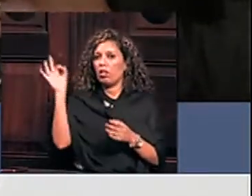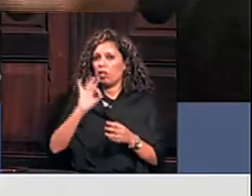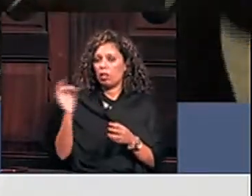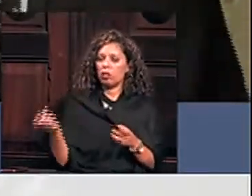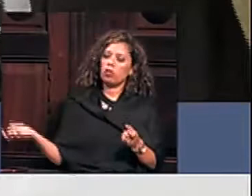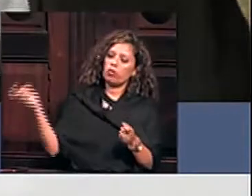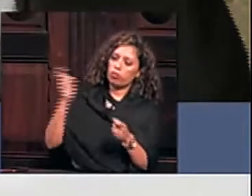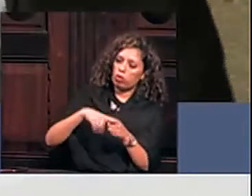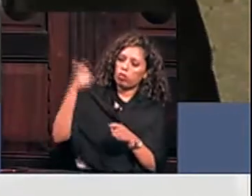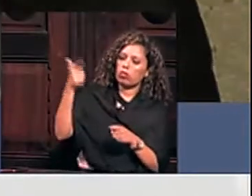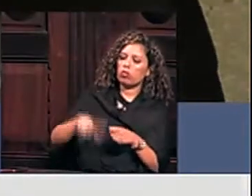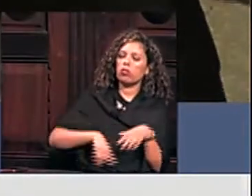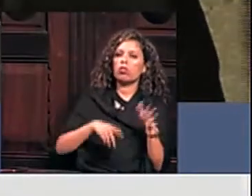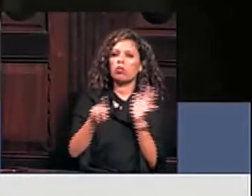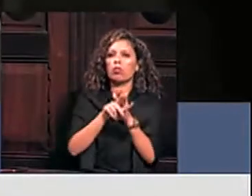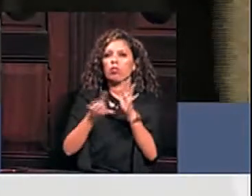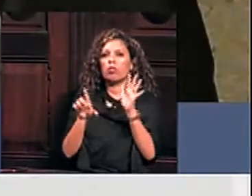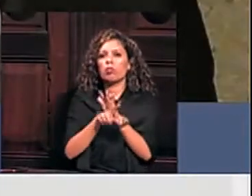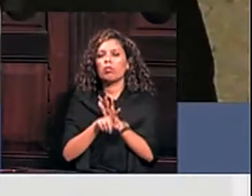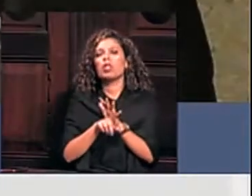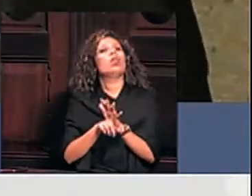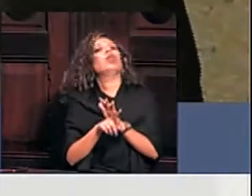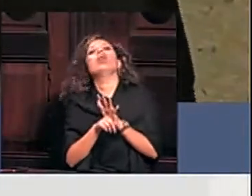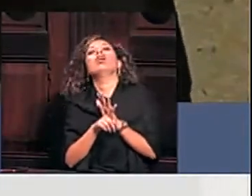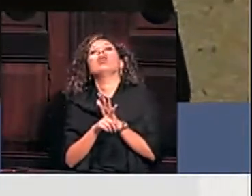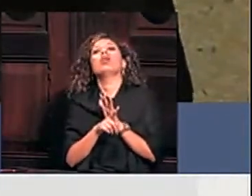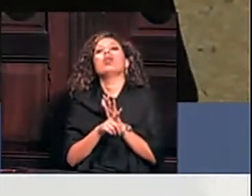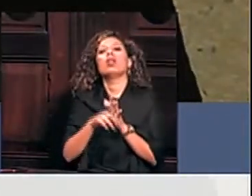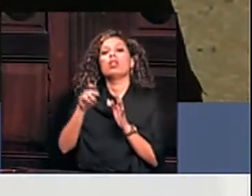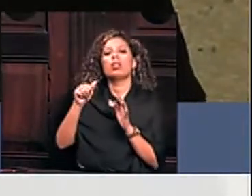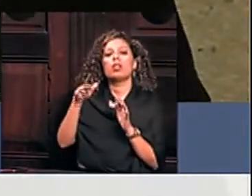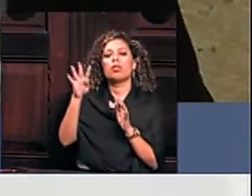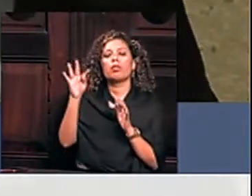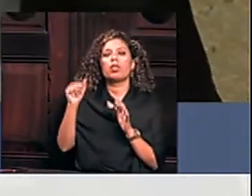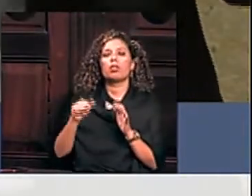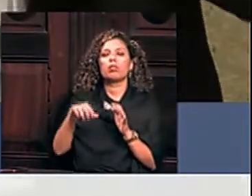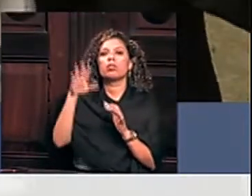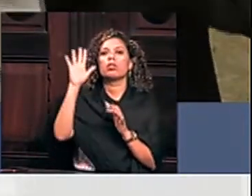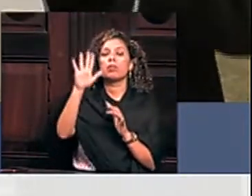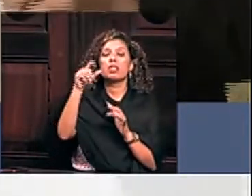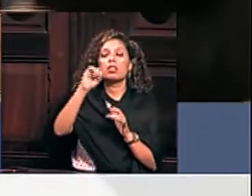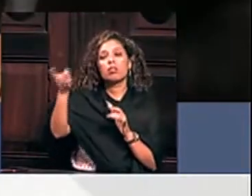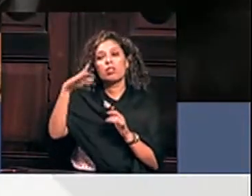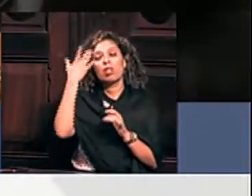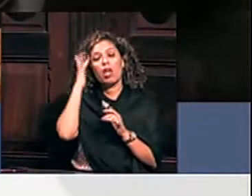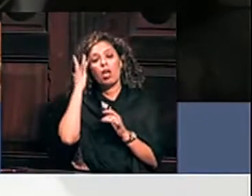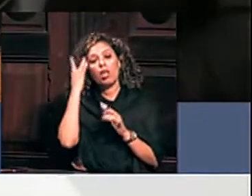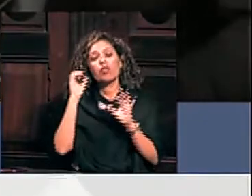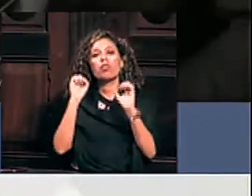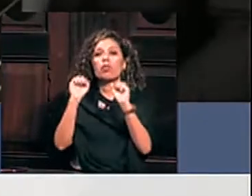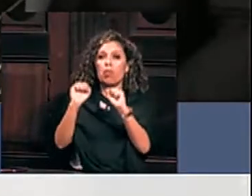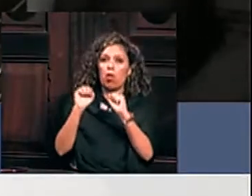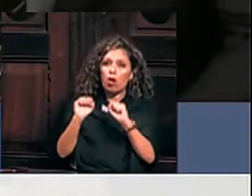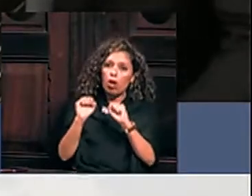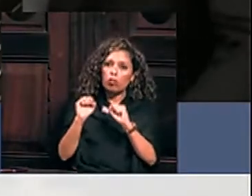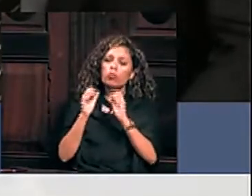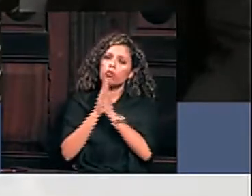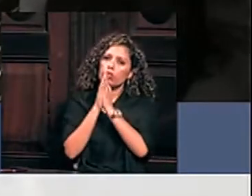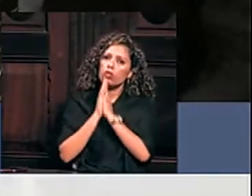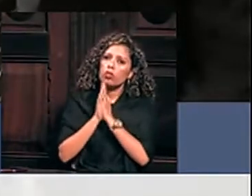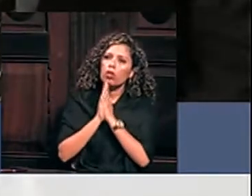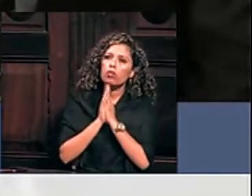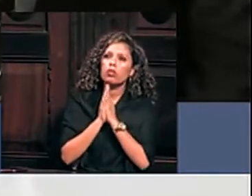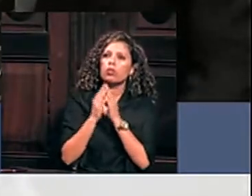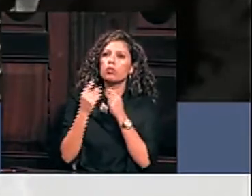retornaríamos à pauta a semana que vem. Se o senhor achar, é esse o apelo que